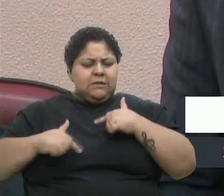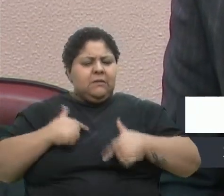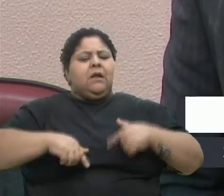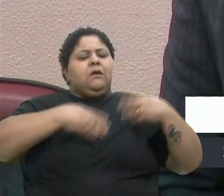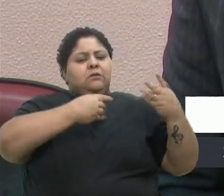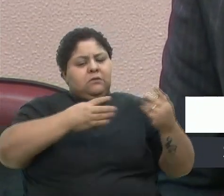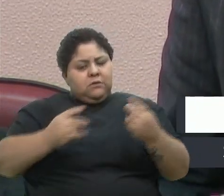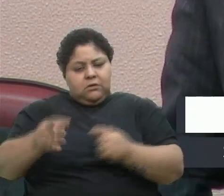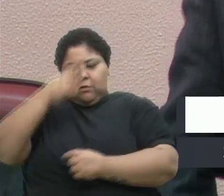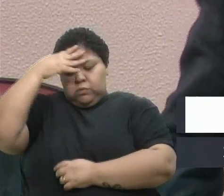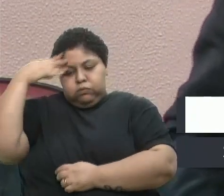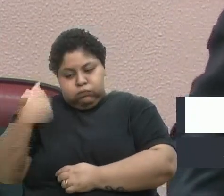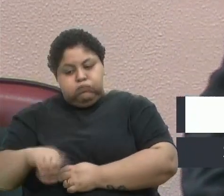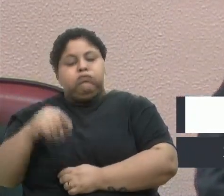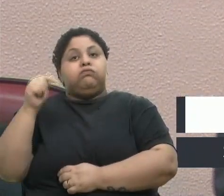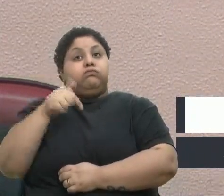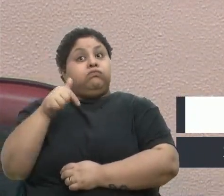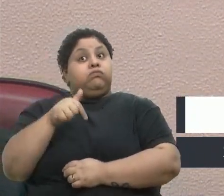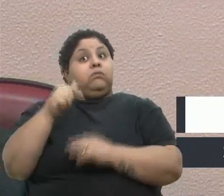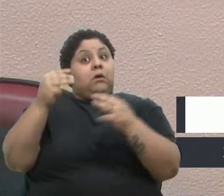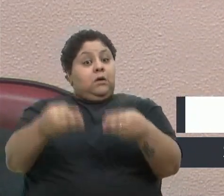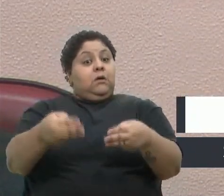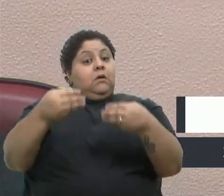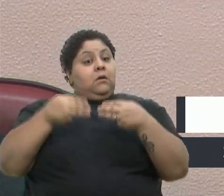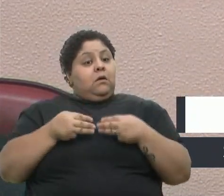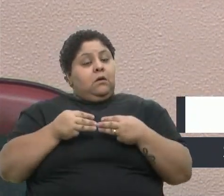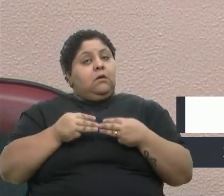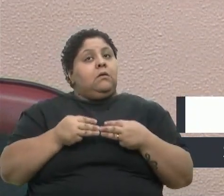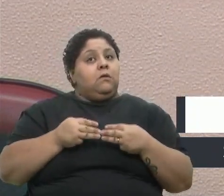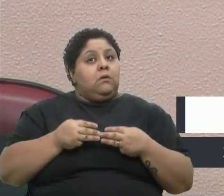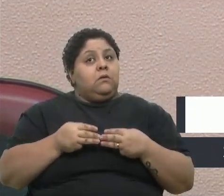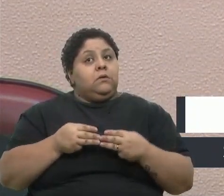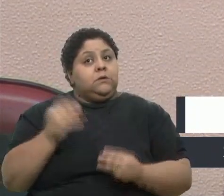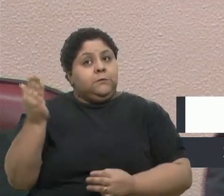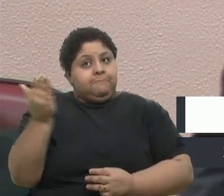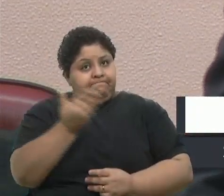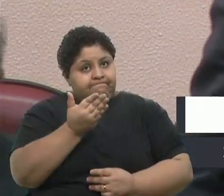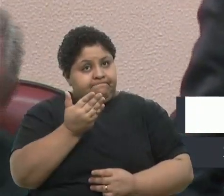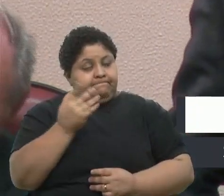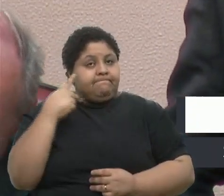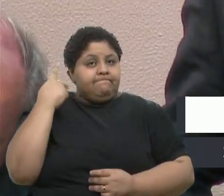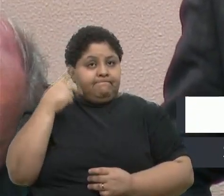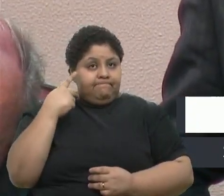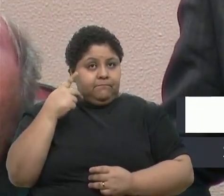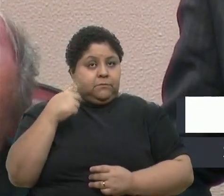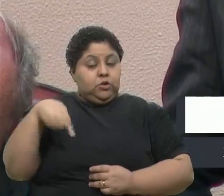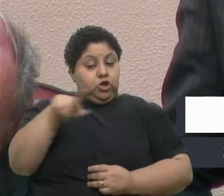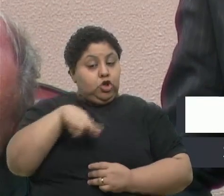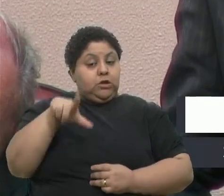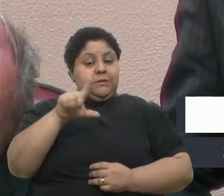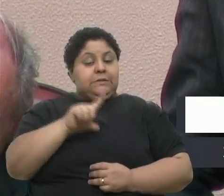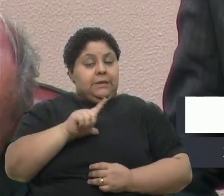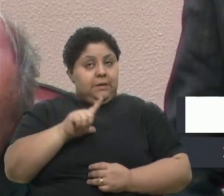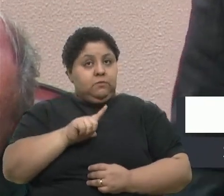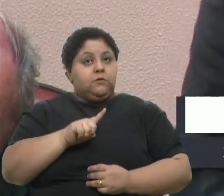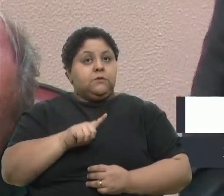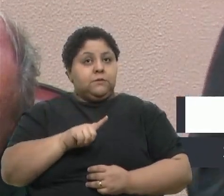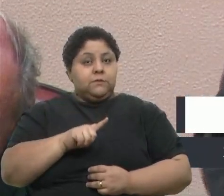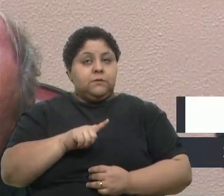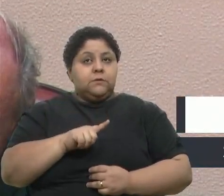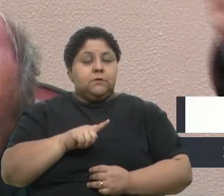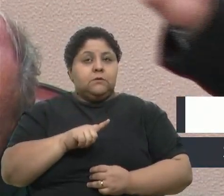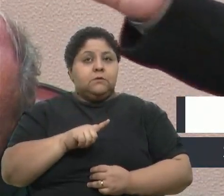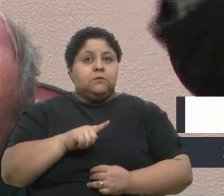Então, essa moção, nobres colegas, que nós teremos